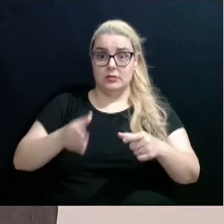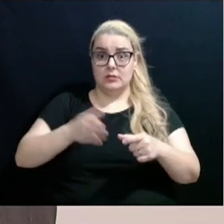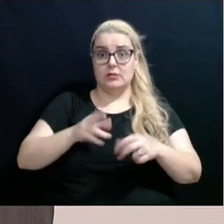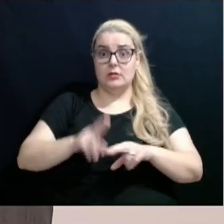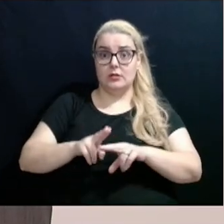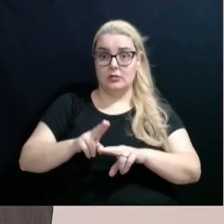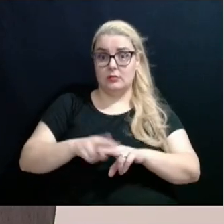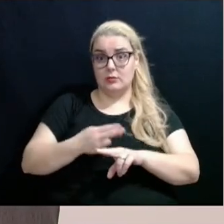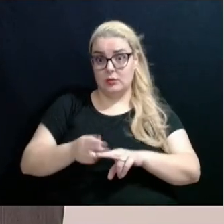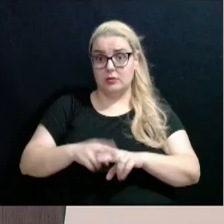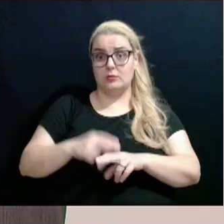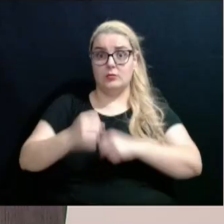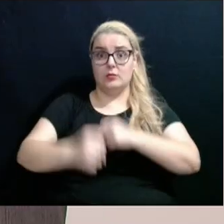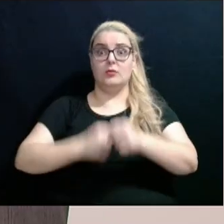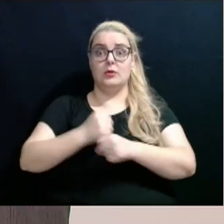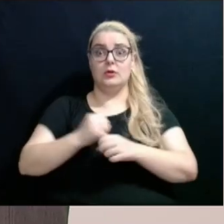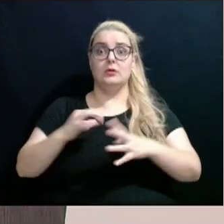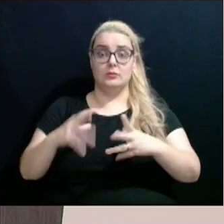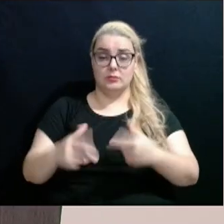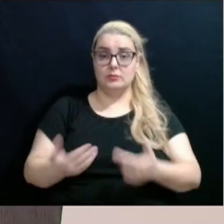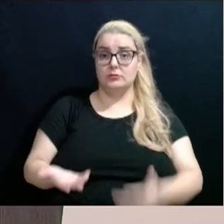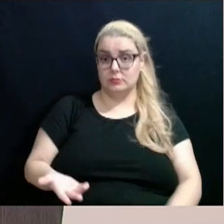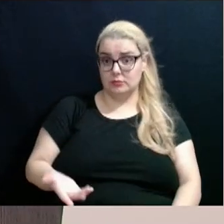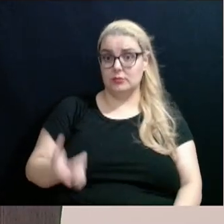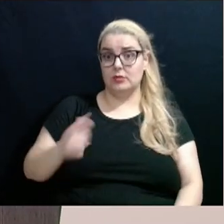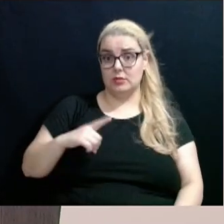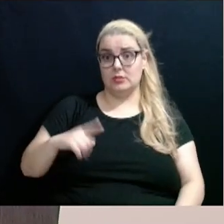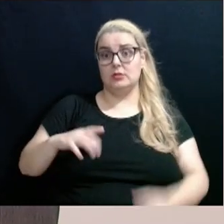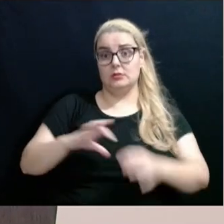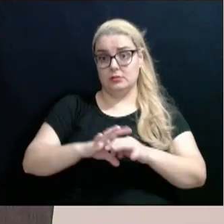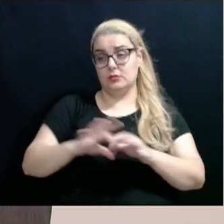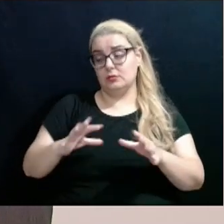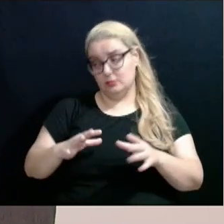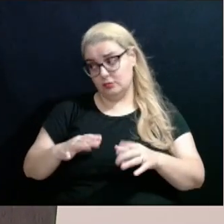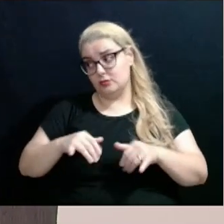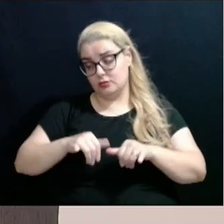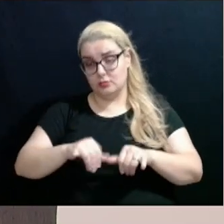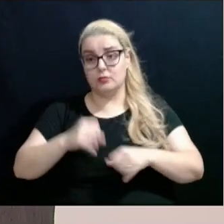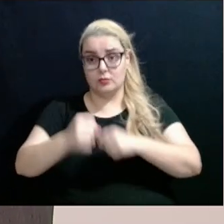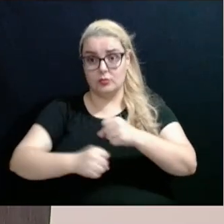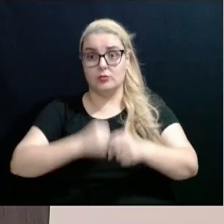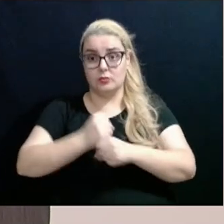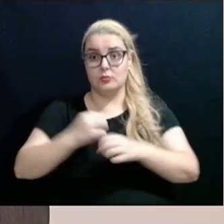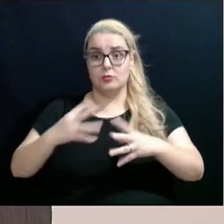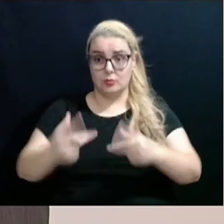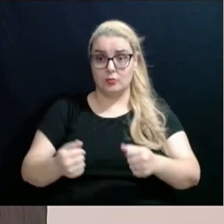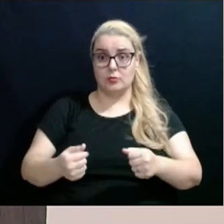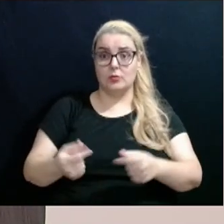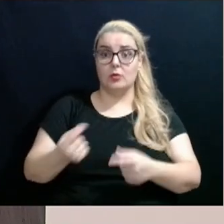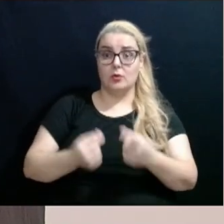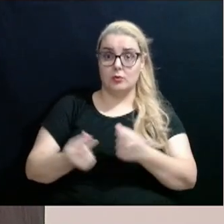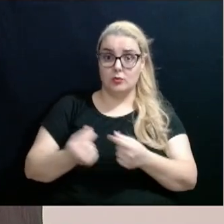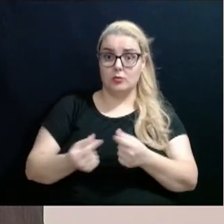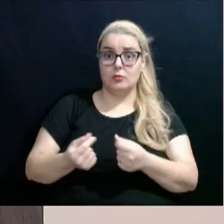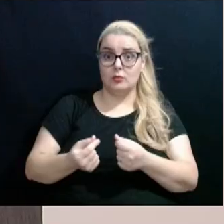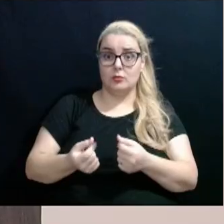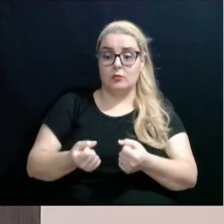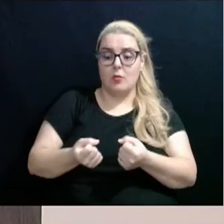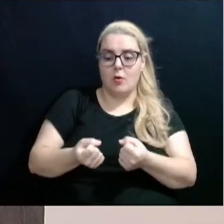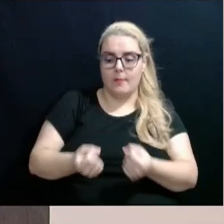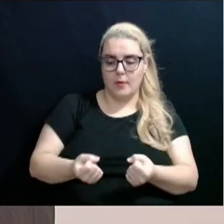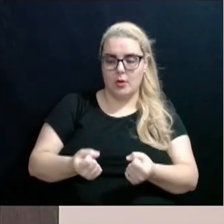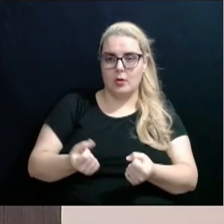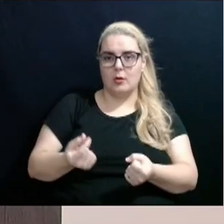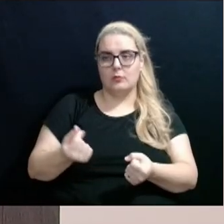o ano inteiro, né, você tem essa disponibilidade no mercado o ano inteiro, elas têm o preço por peso um pouco mais em